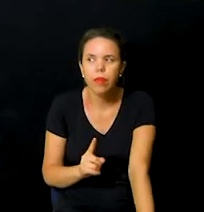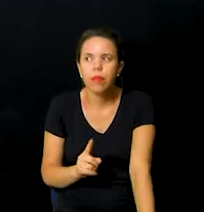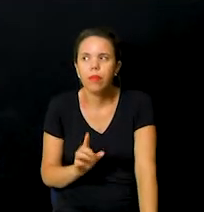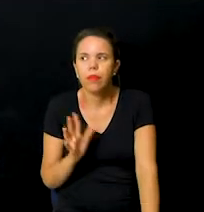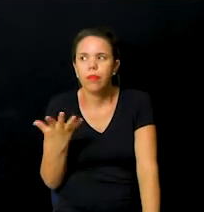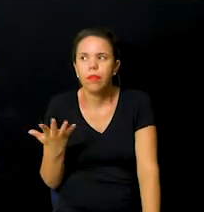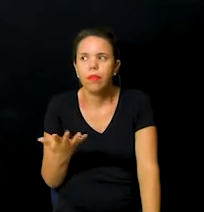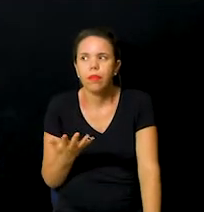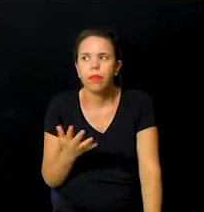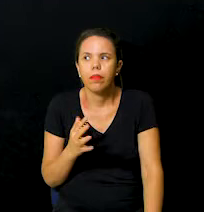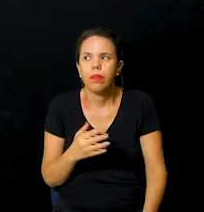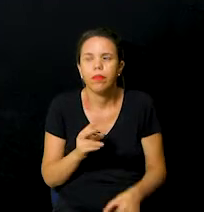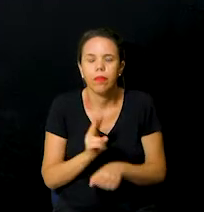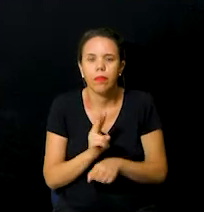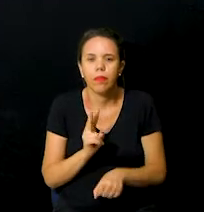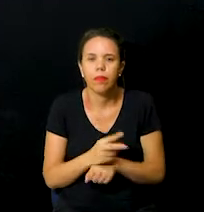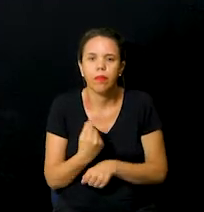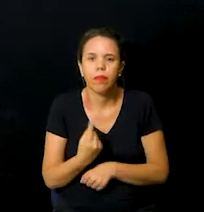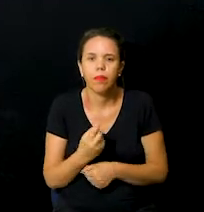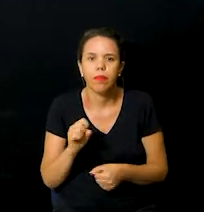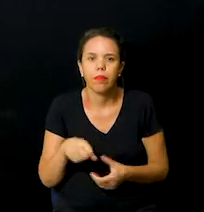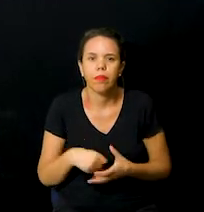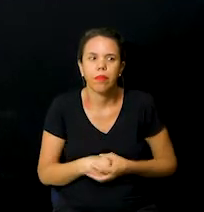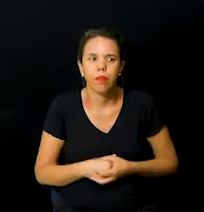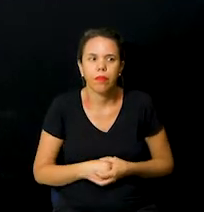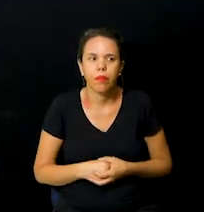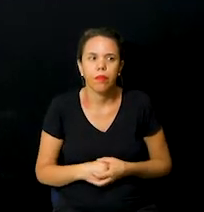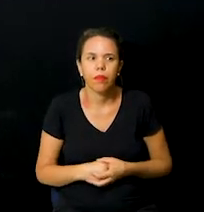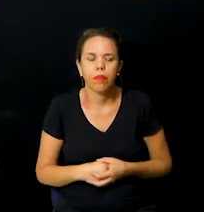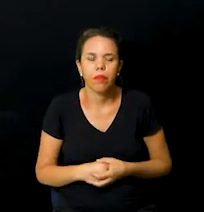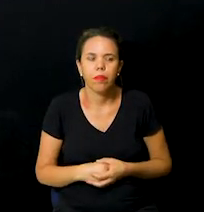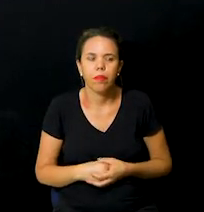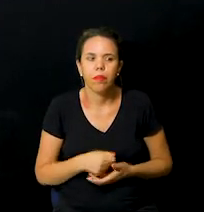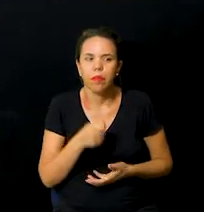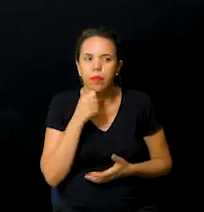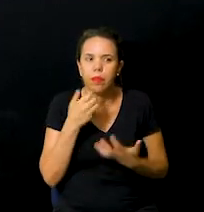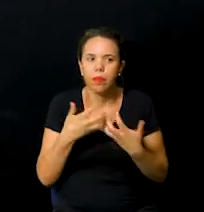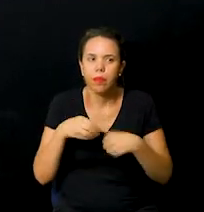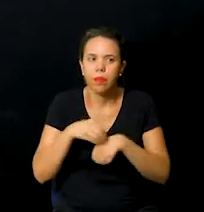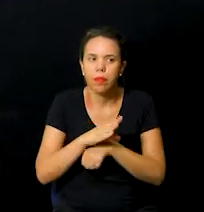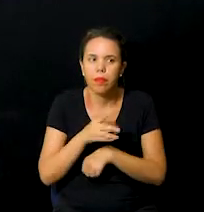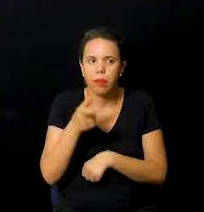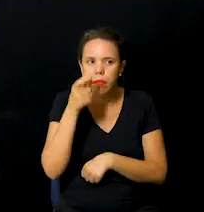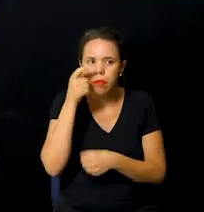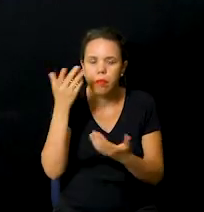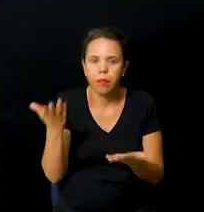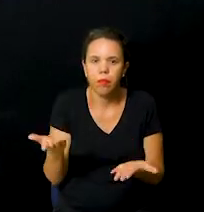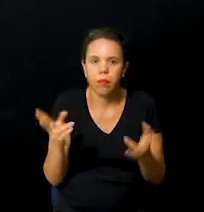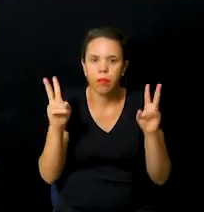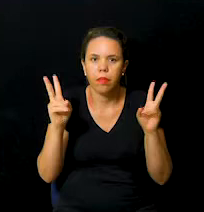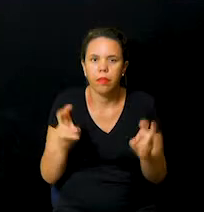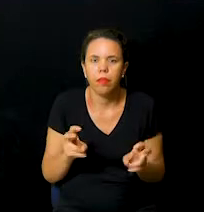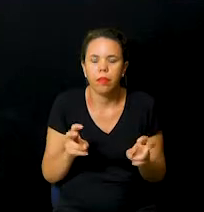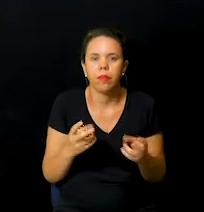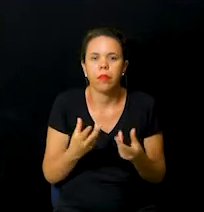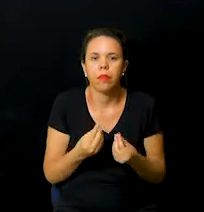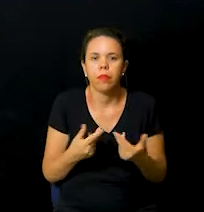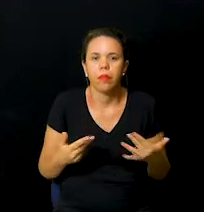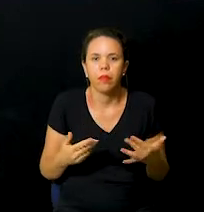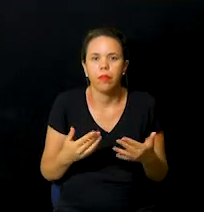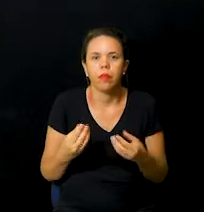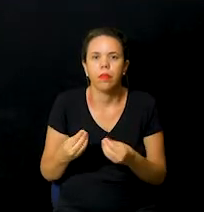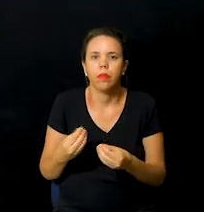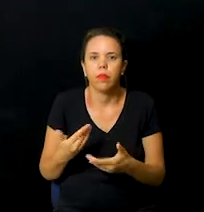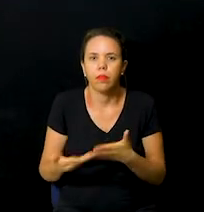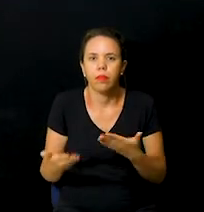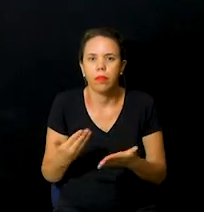sozinha. Só que acaba tendo que criar sozinha. Sim. Então, esse ainda é o reflexo do que a gente vê aí das relações, de